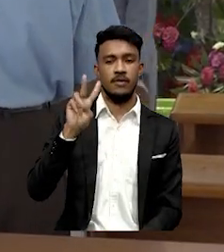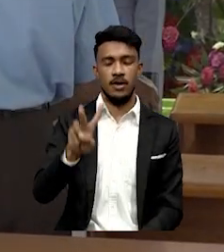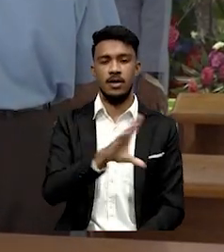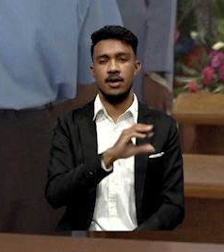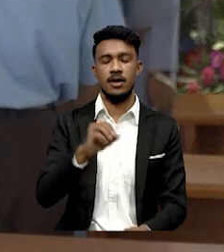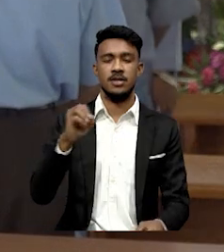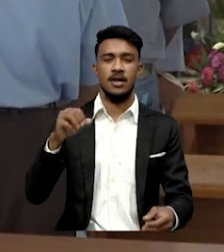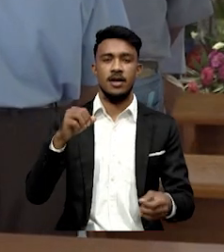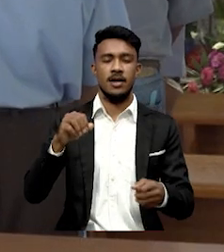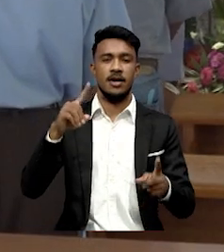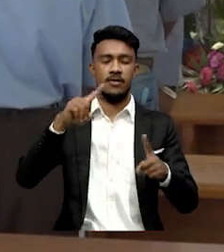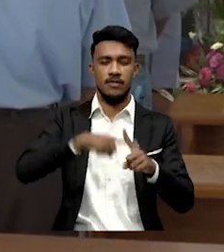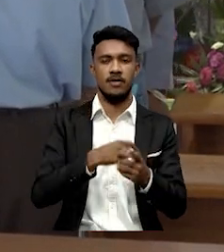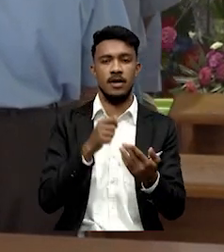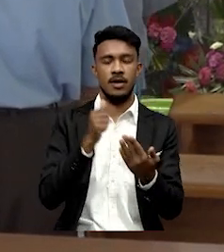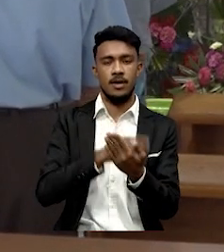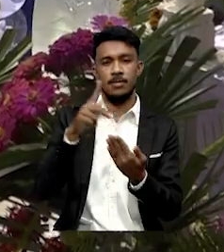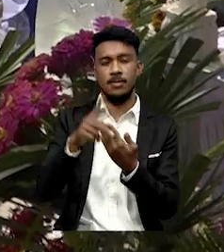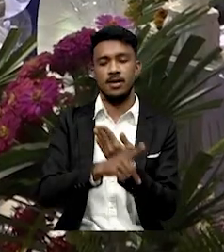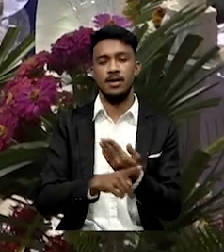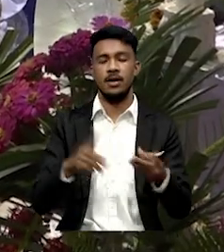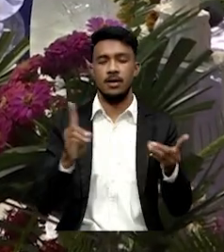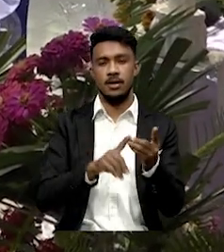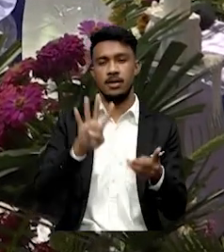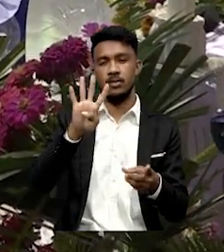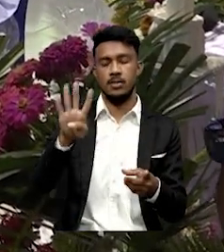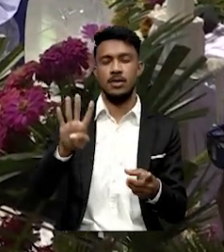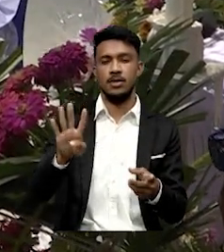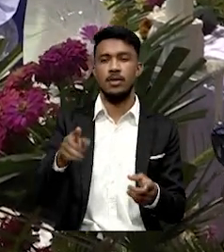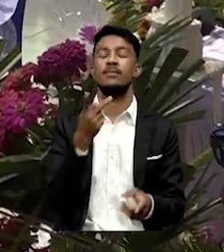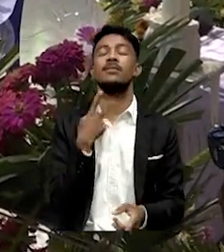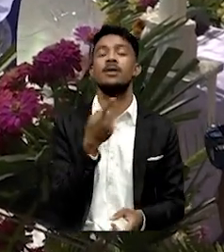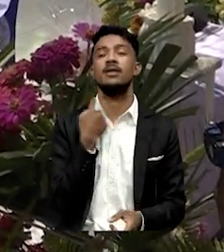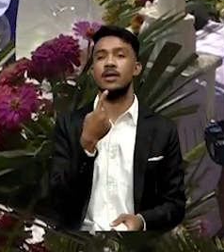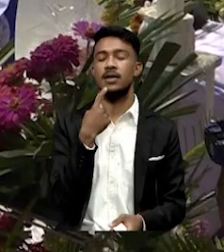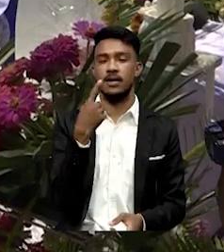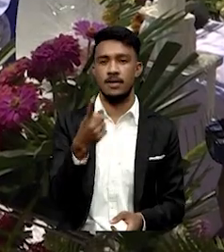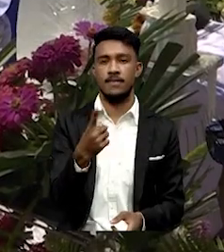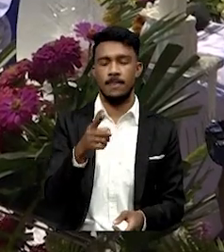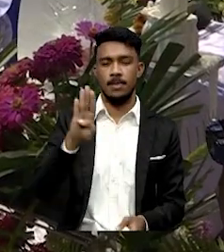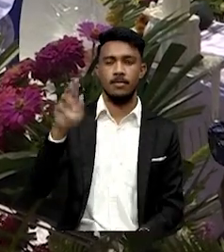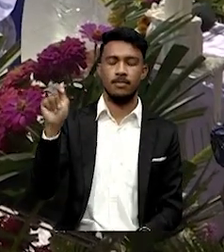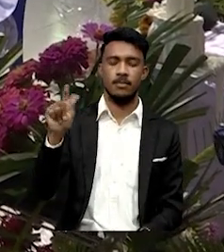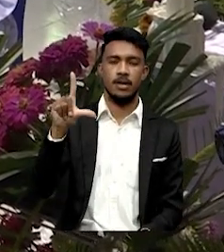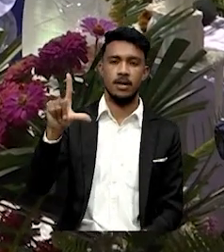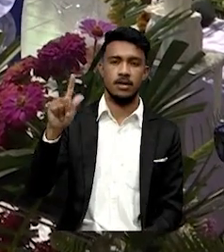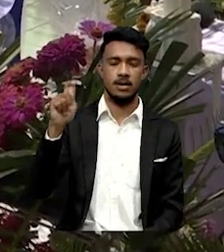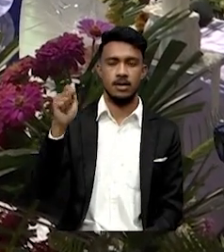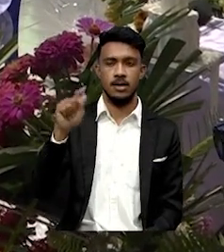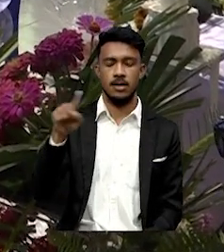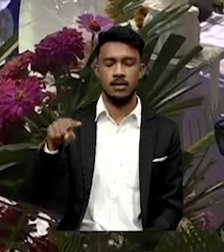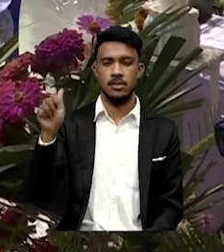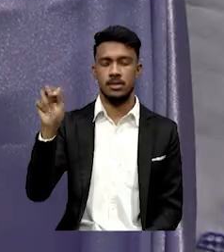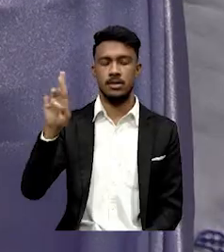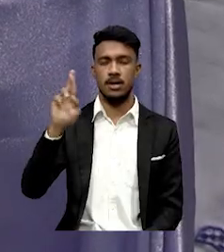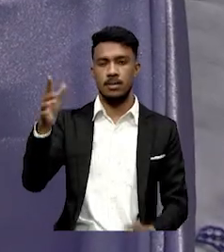rua. Responsável horário Padre Domingos de Castro explica, Diácono Baltazar Pires, antes né, desconfia sofre